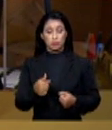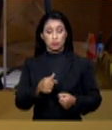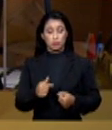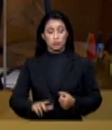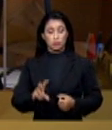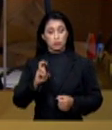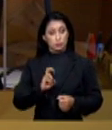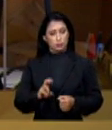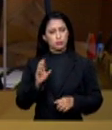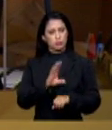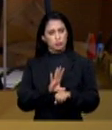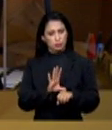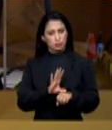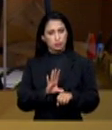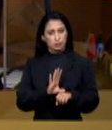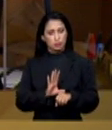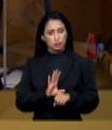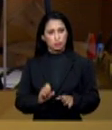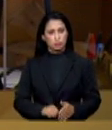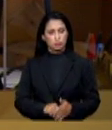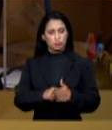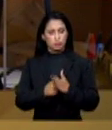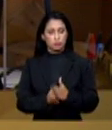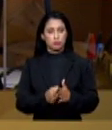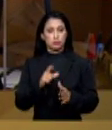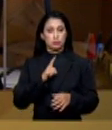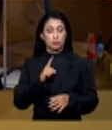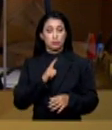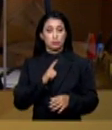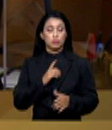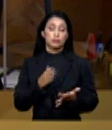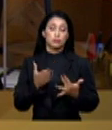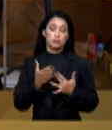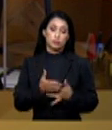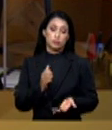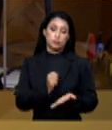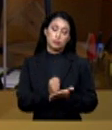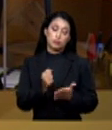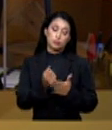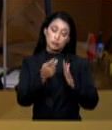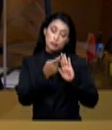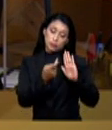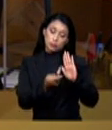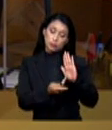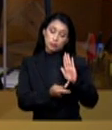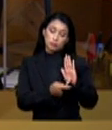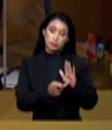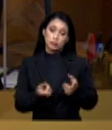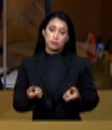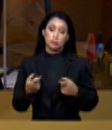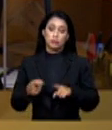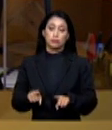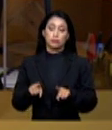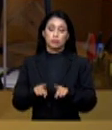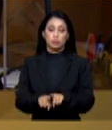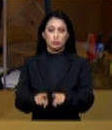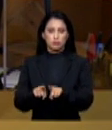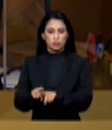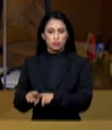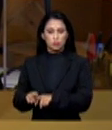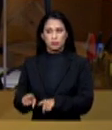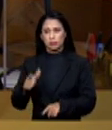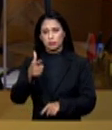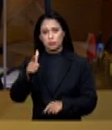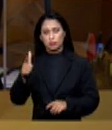175 da Constituição Federal vedada sua disciplina mediante contrato de programa convênio termo de parceria